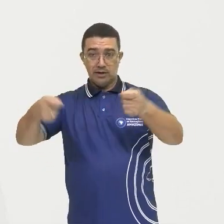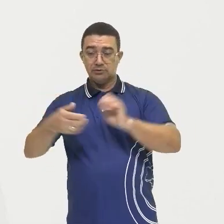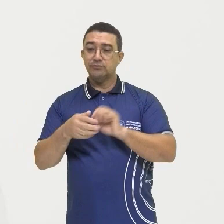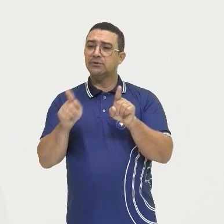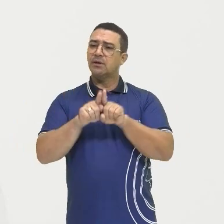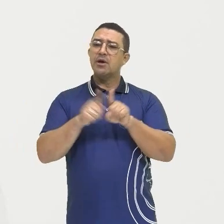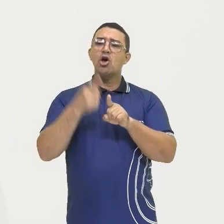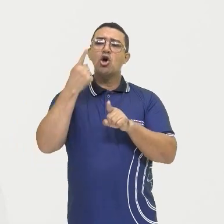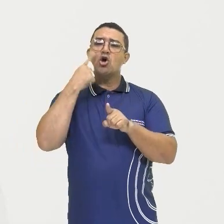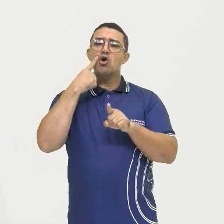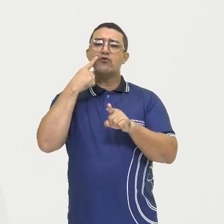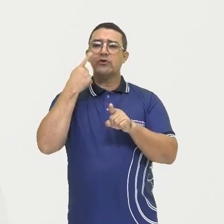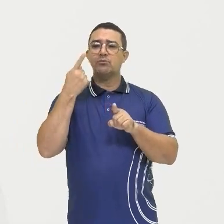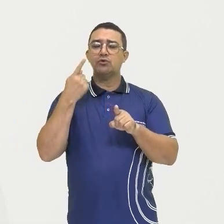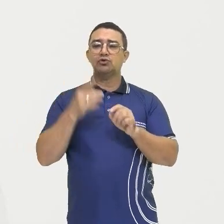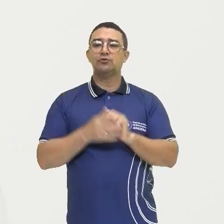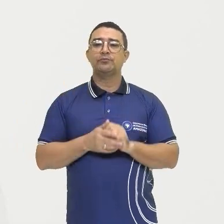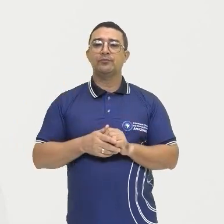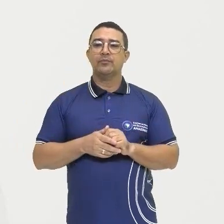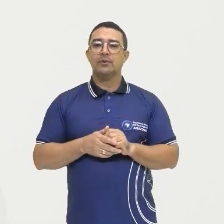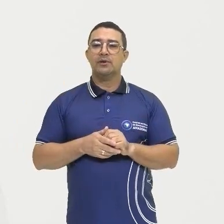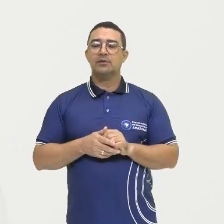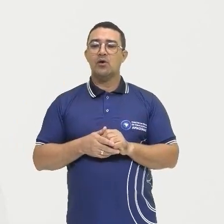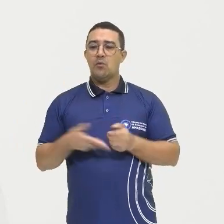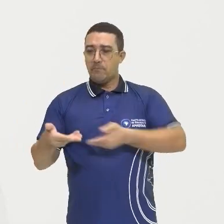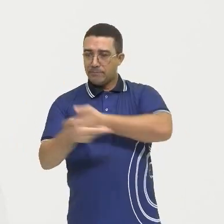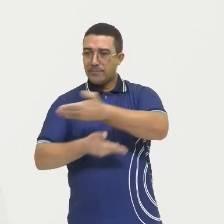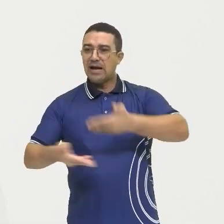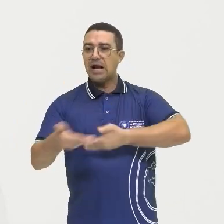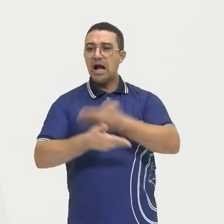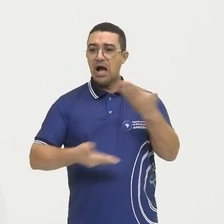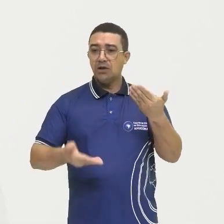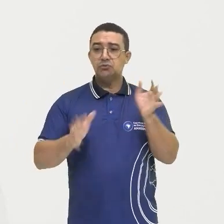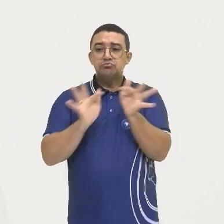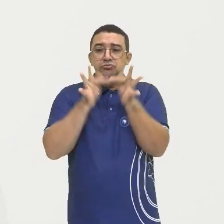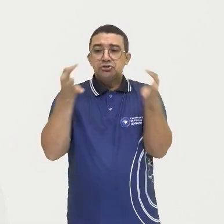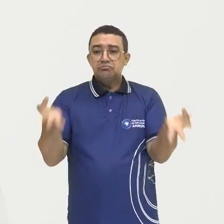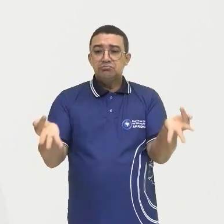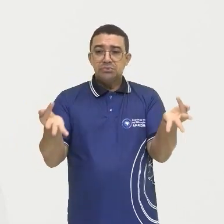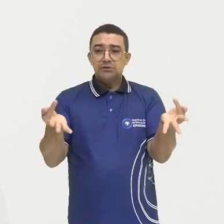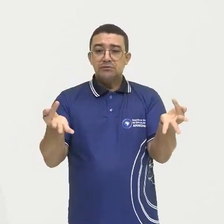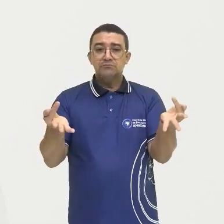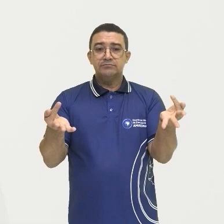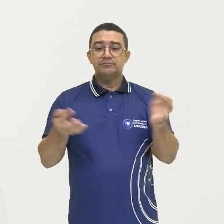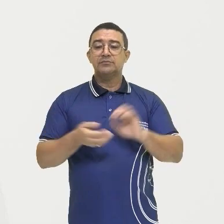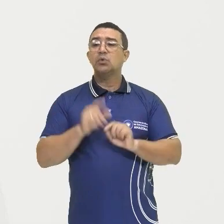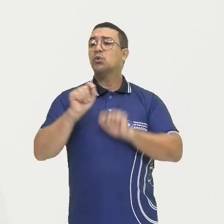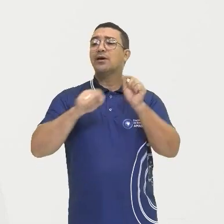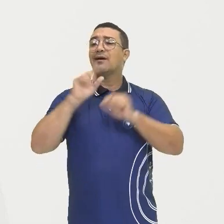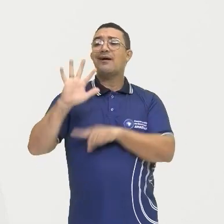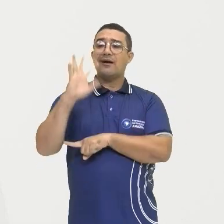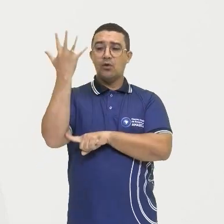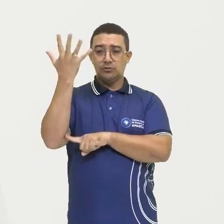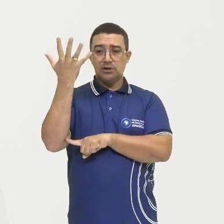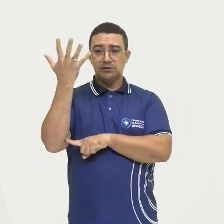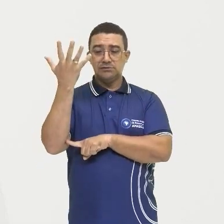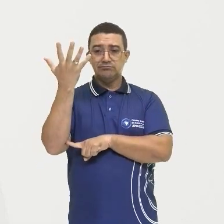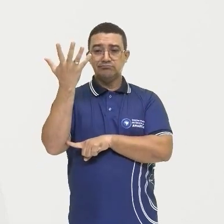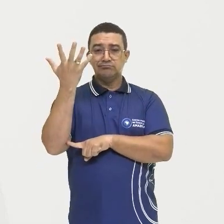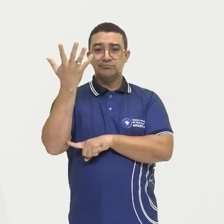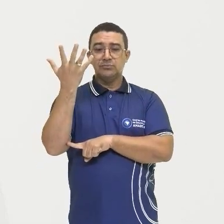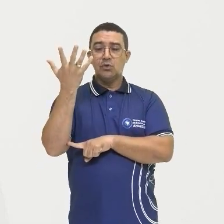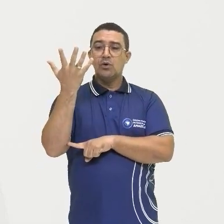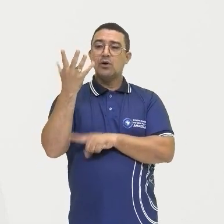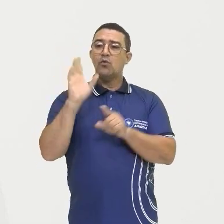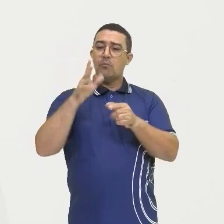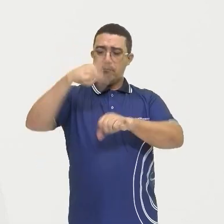comum. Aqui a gente tem uma integração bem maior entre os países, tá bom? O que acontece entre os países que